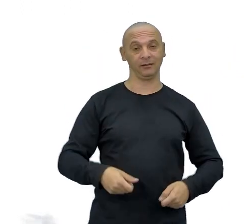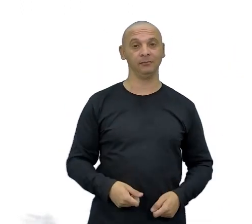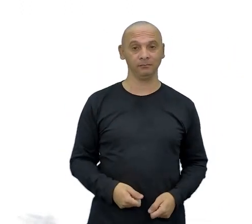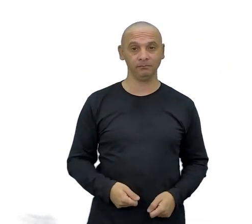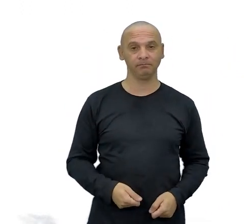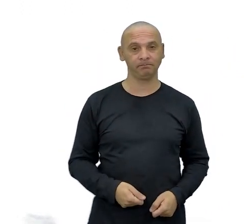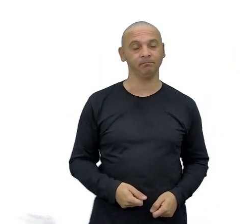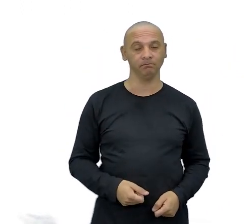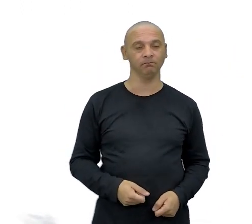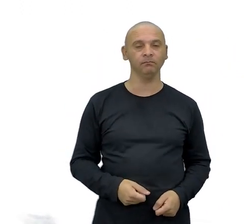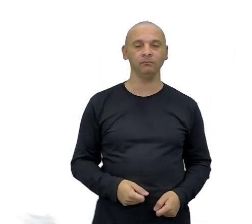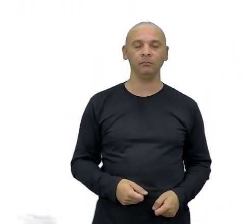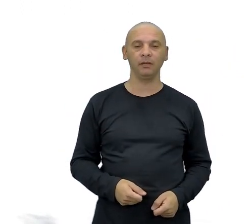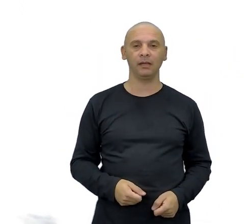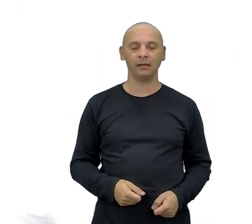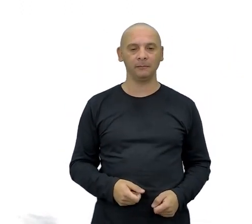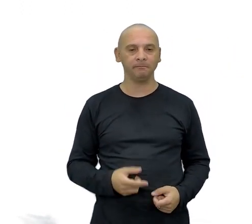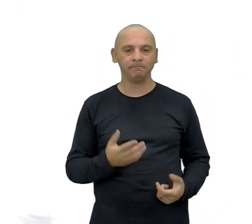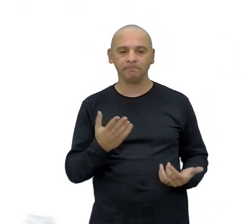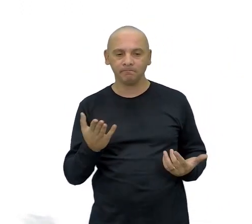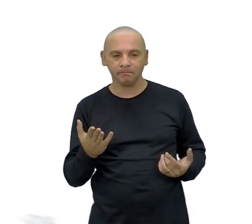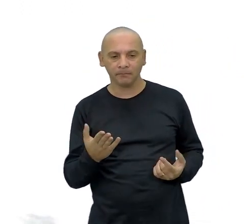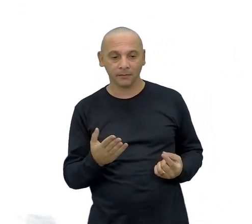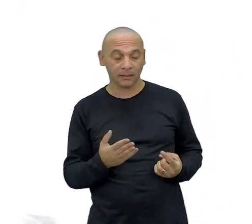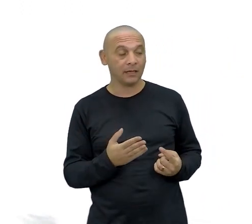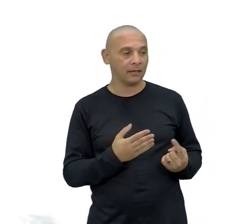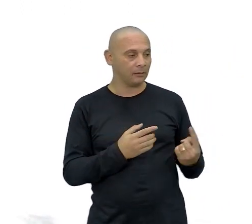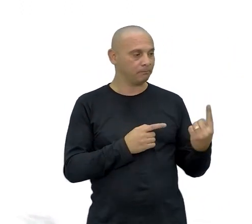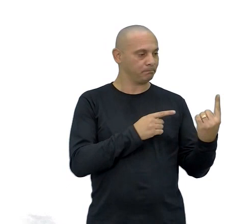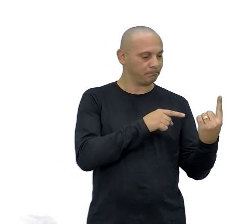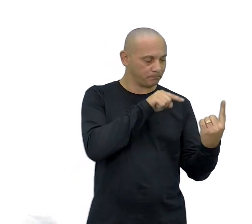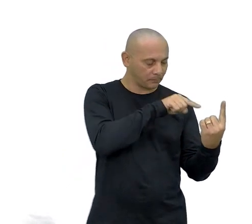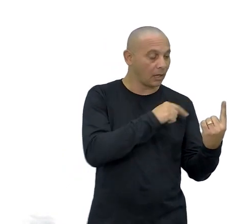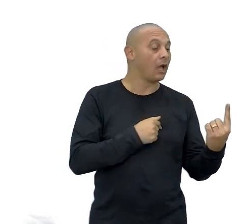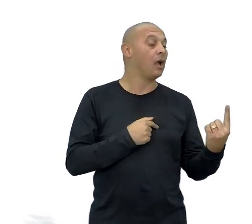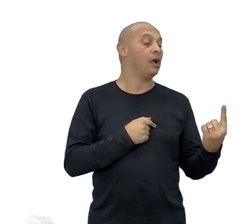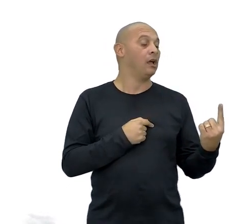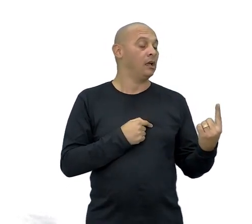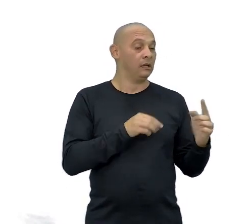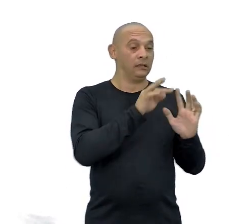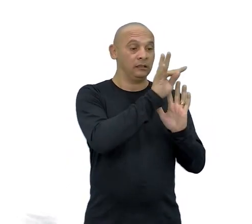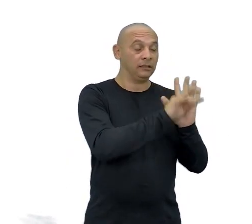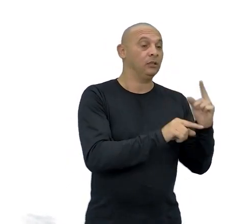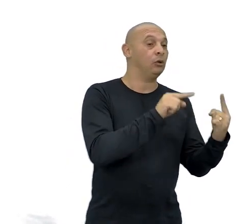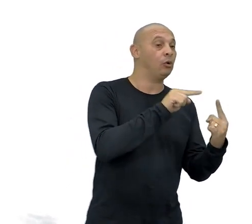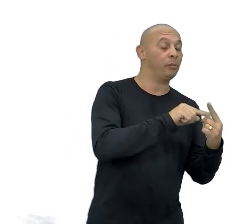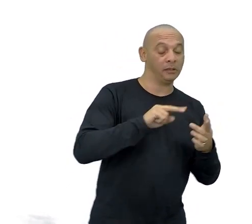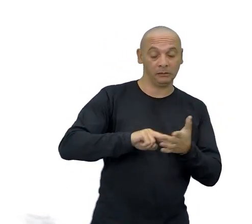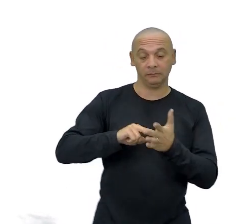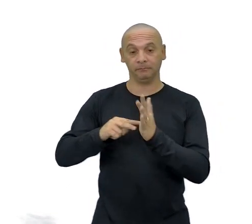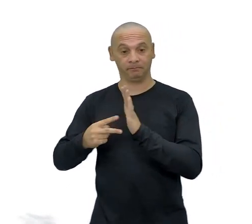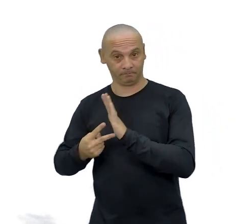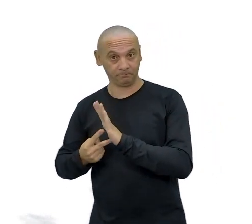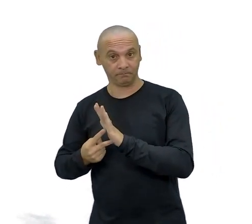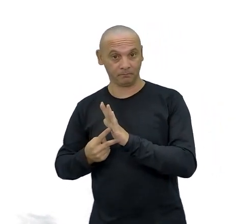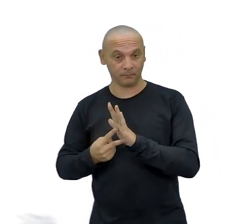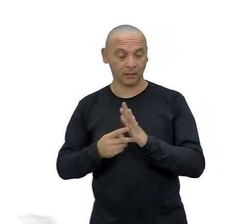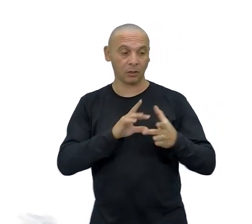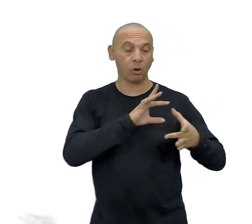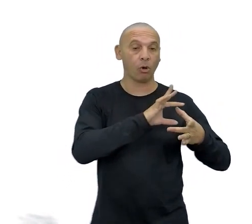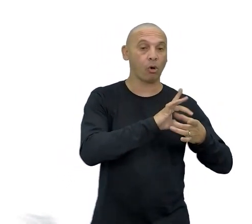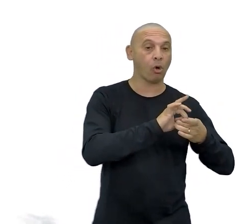A construção de e não o sentido, em consonância com o contexto entre os